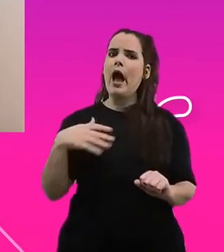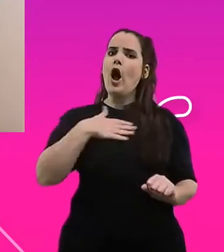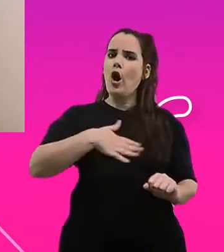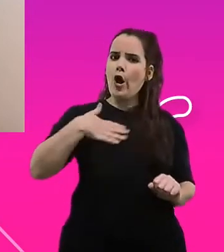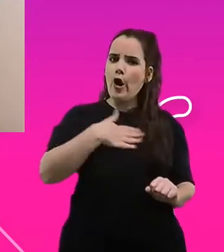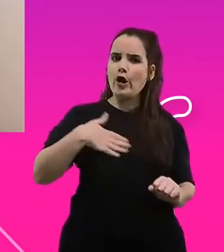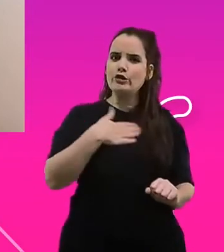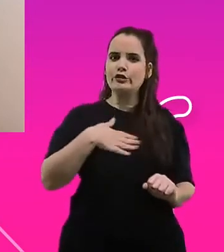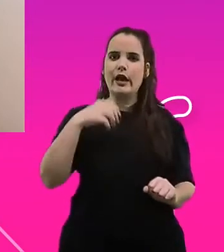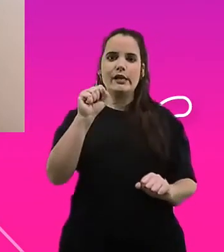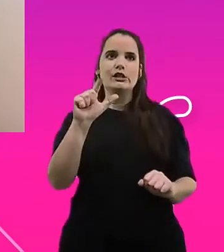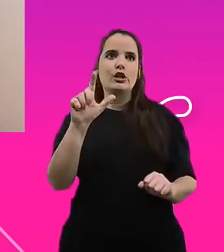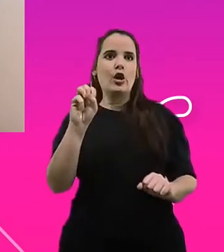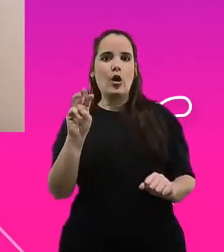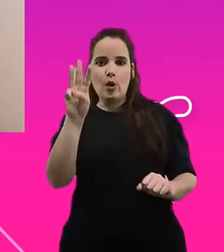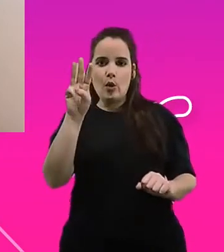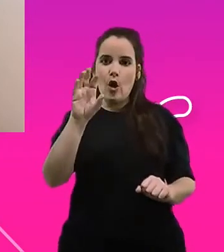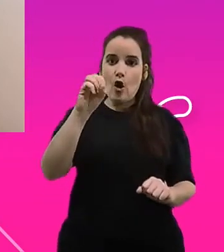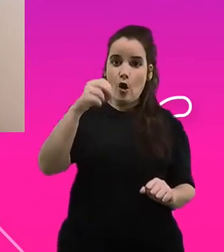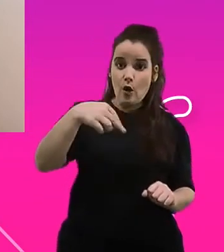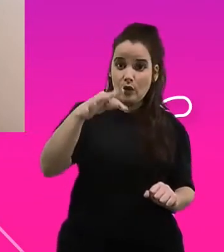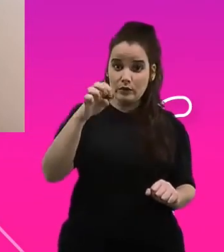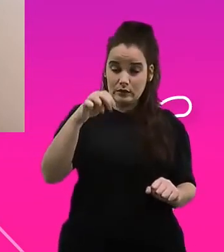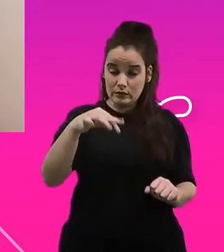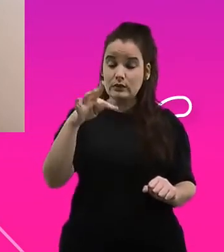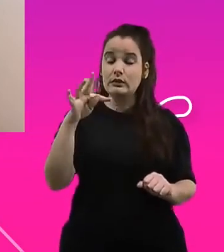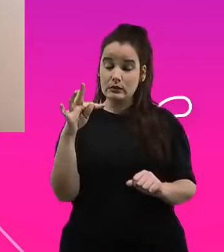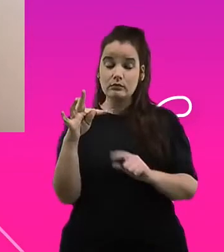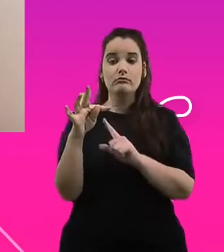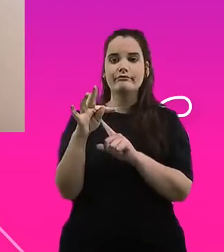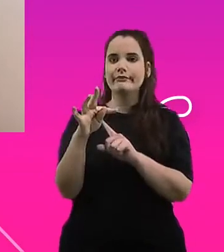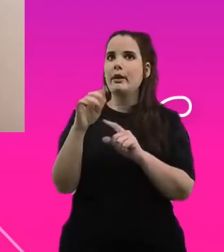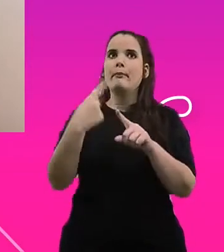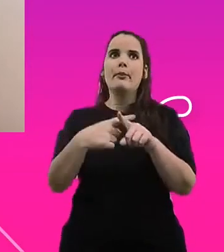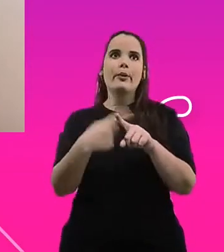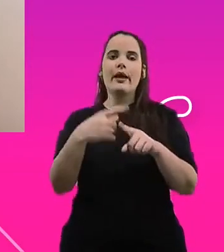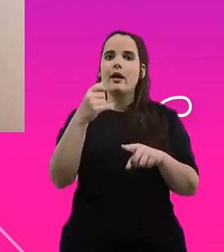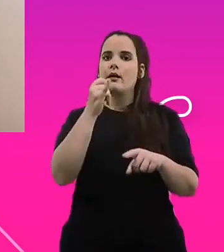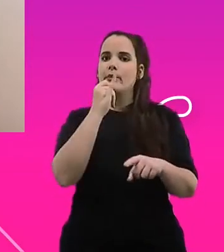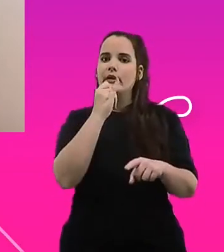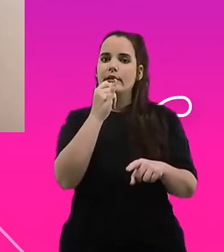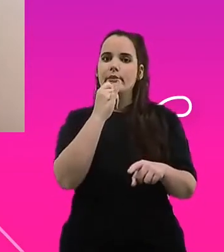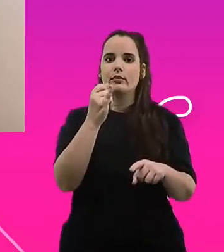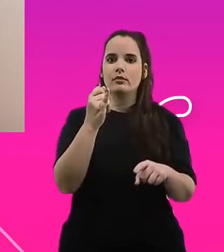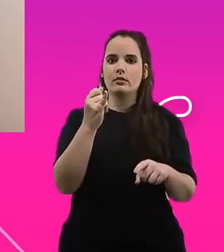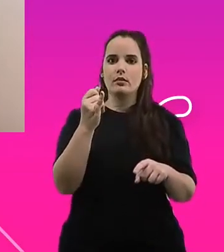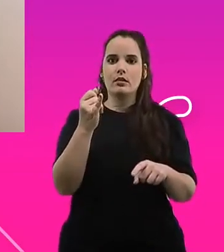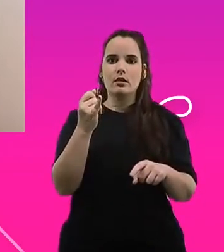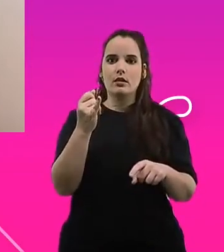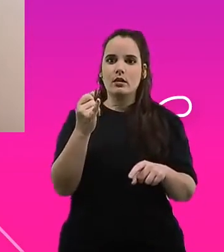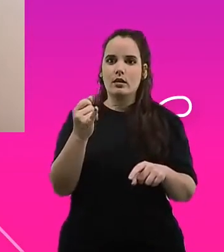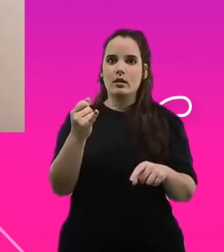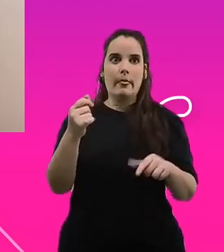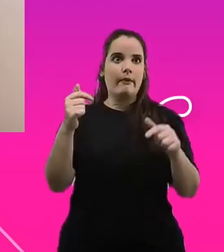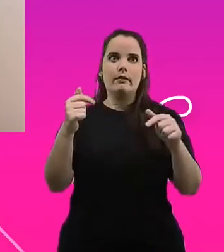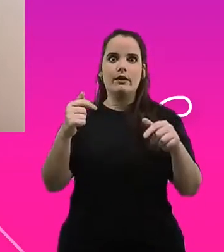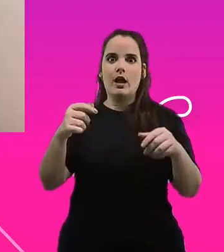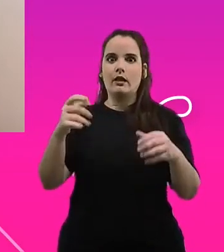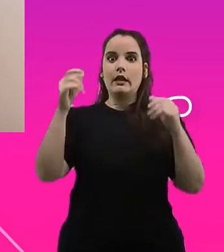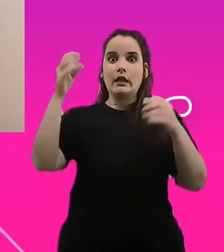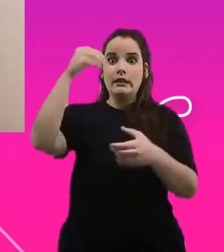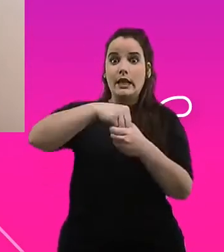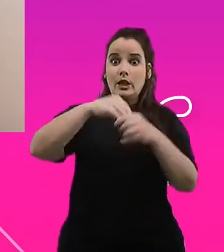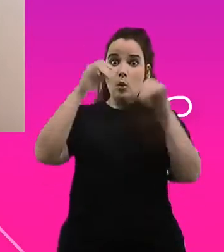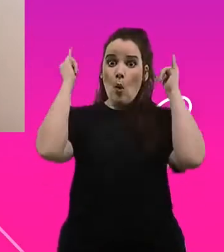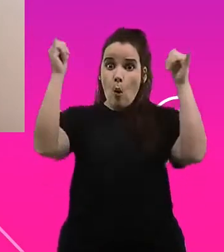ônibus durante 2, 3 horas em cada perna, elas não têm como é publicar e